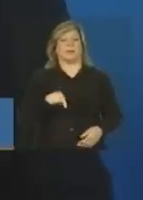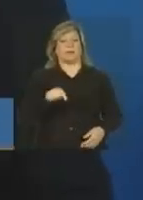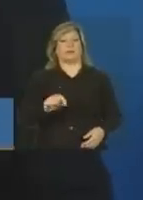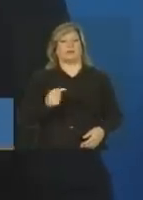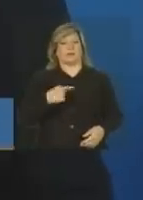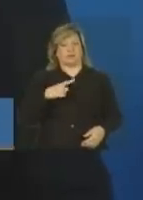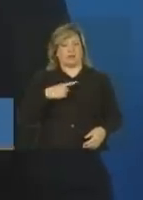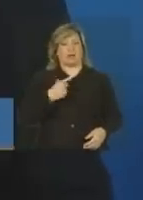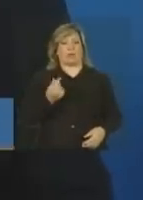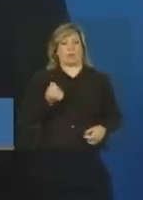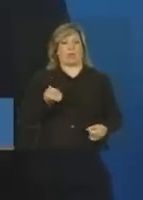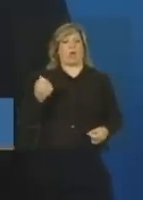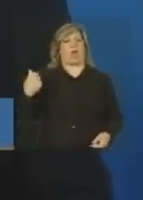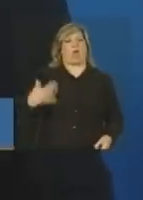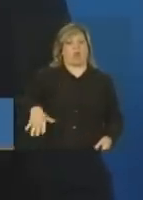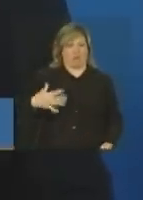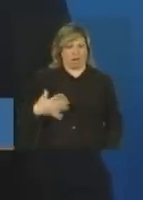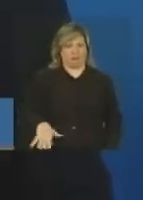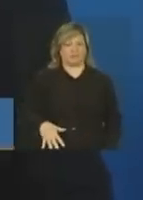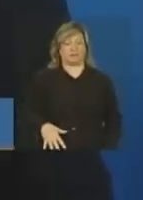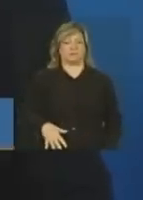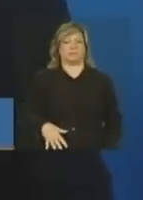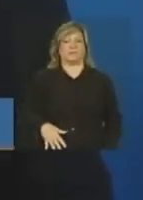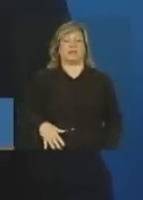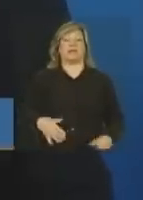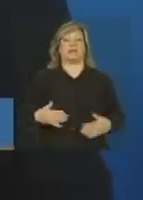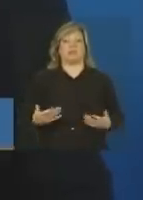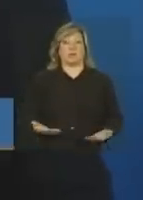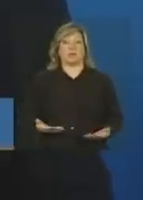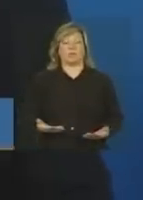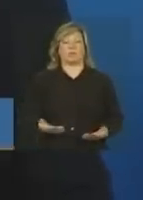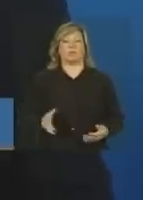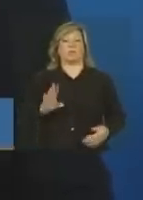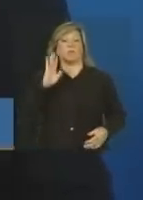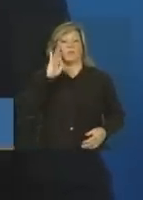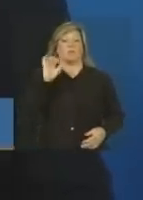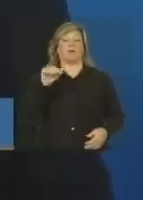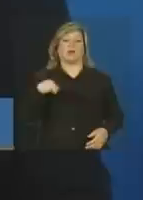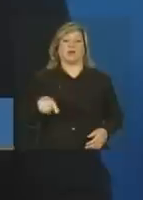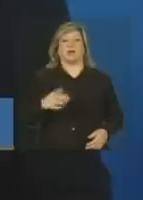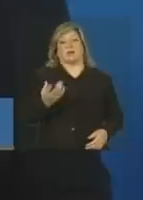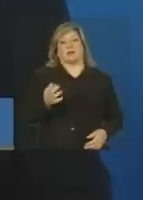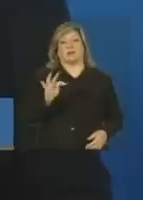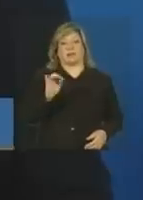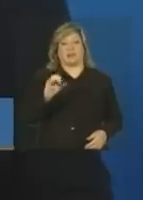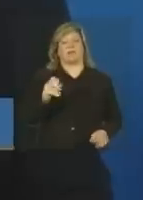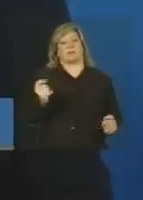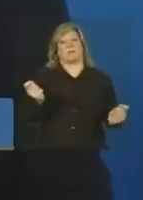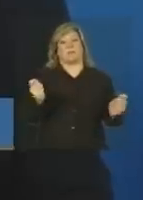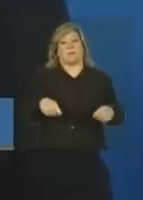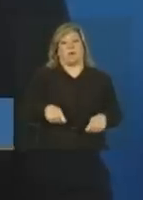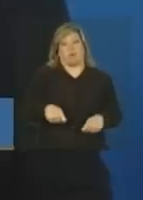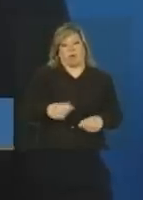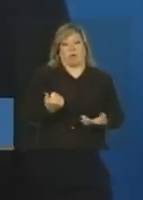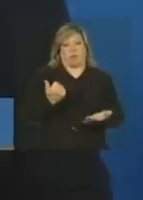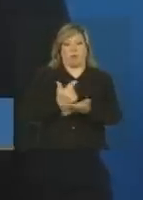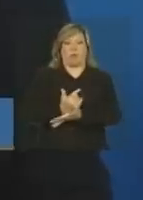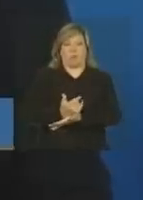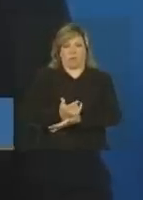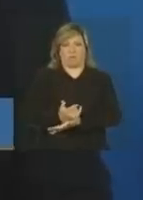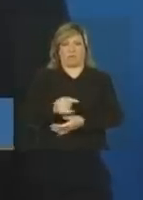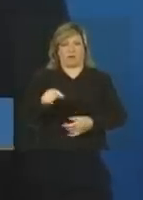geralmente tem um custo muito alto. Então, em tese, poderia-se comprar veículo,